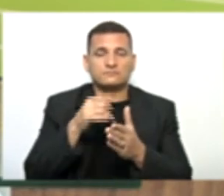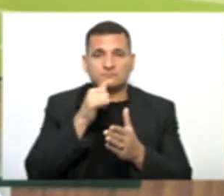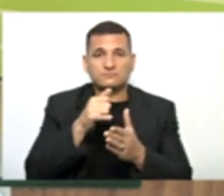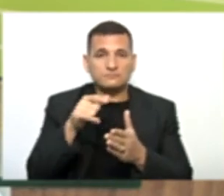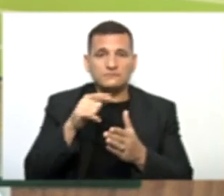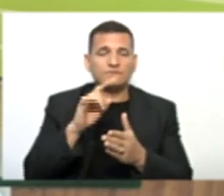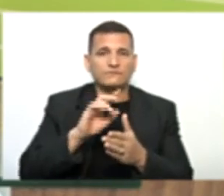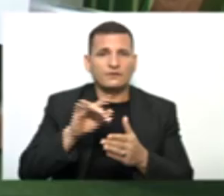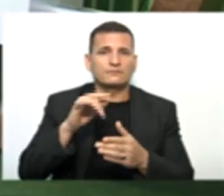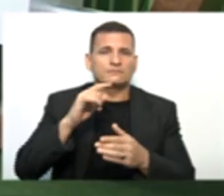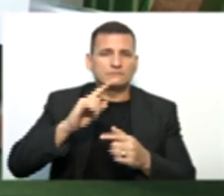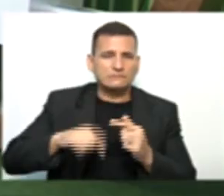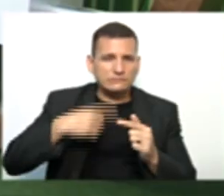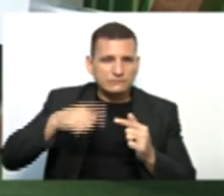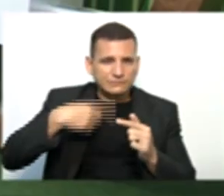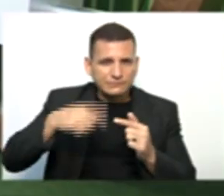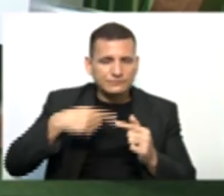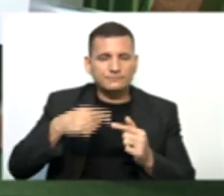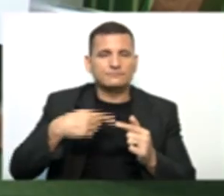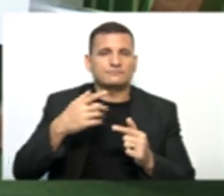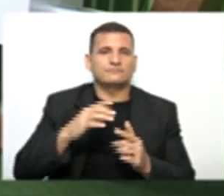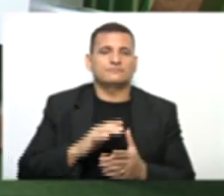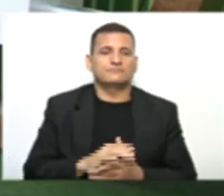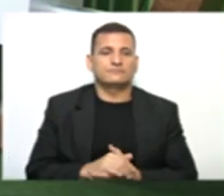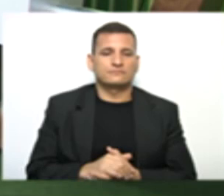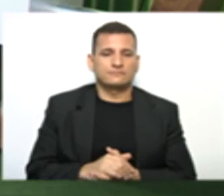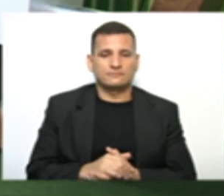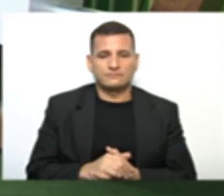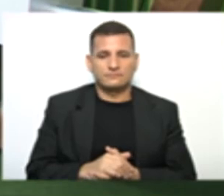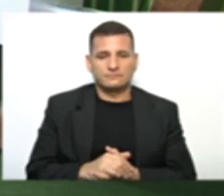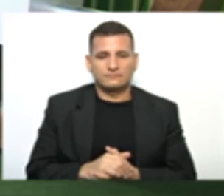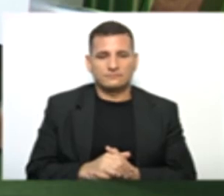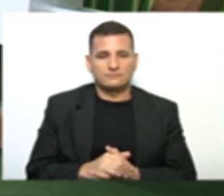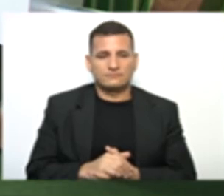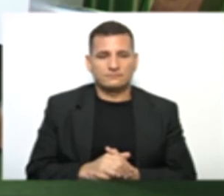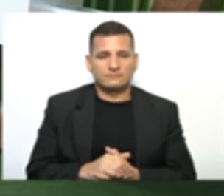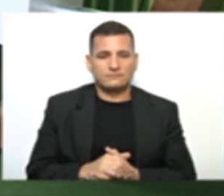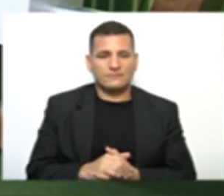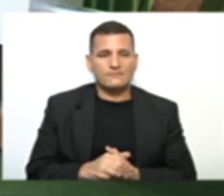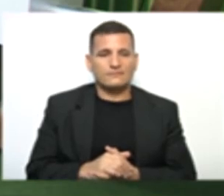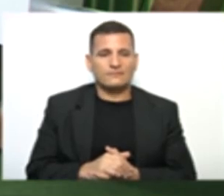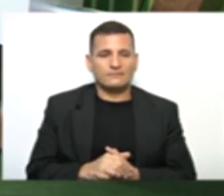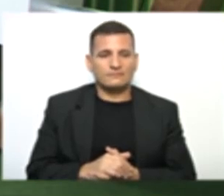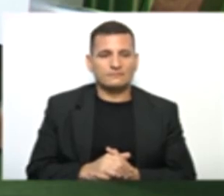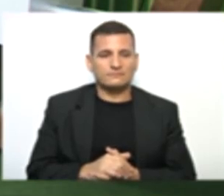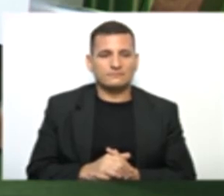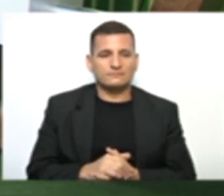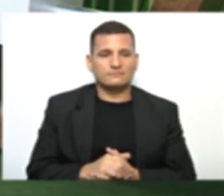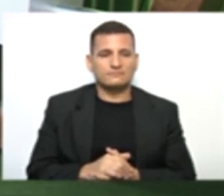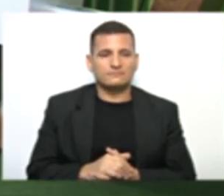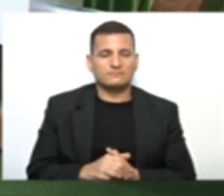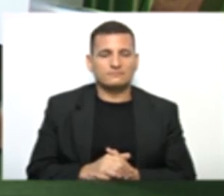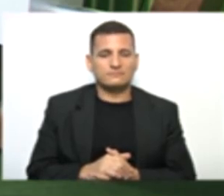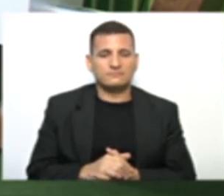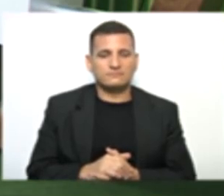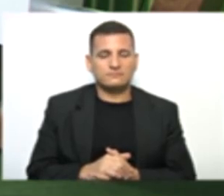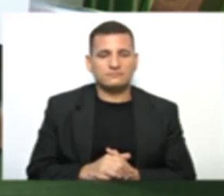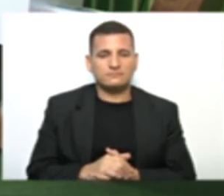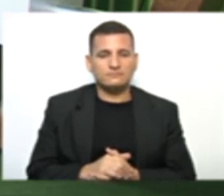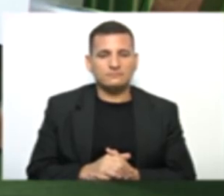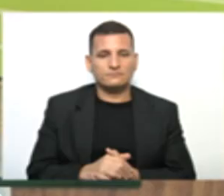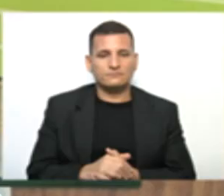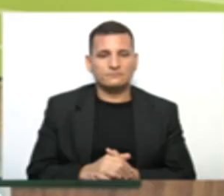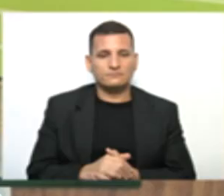infinito que a gente falou no início da aula. Exatamente, né, professor? É verdade. Eu gosto desse loop infinito só de brincadeira, sabia? E outra coisa